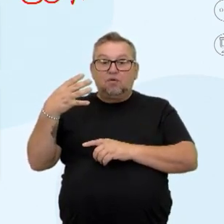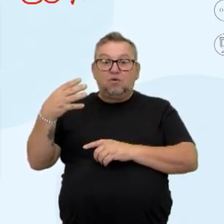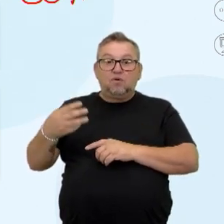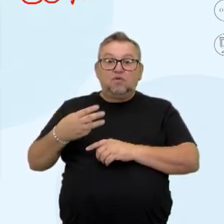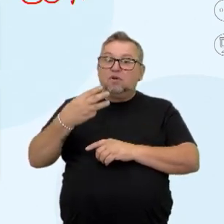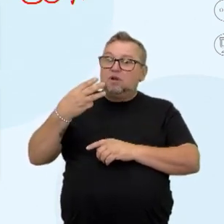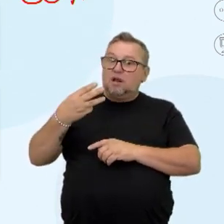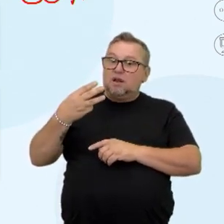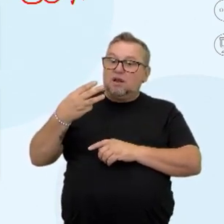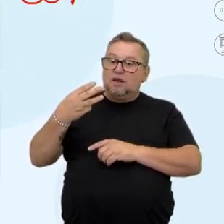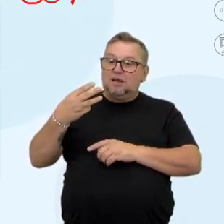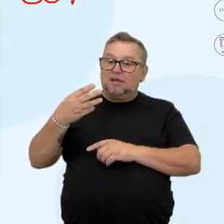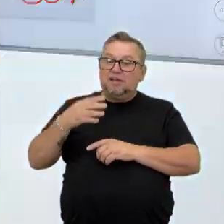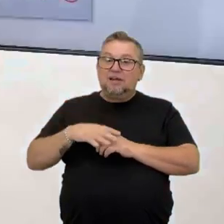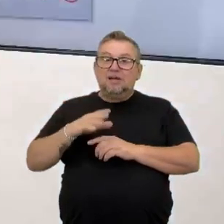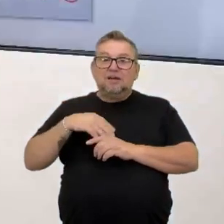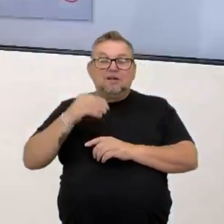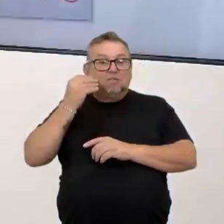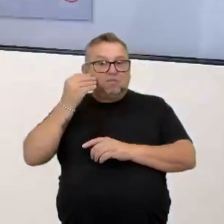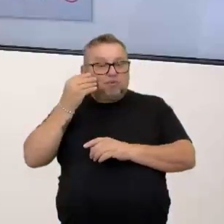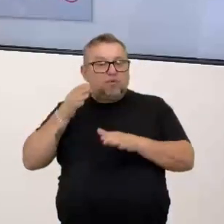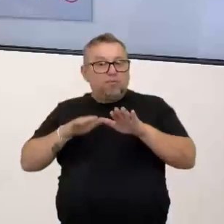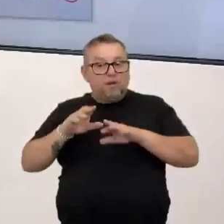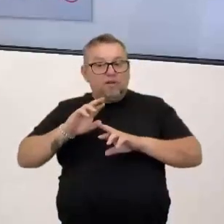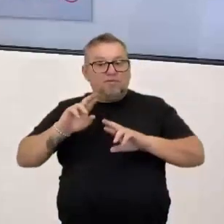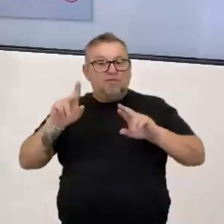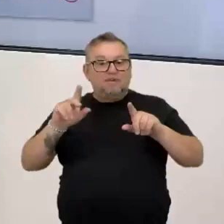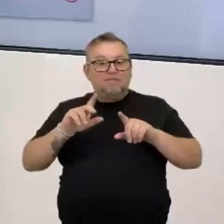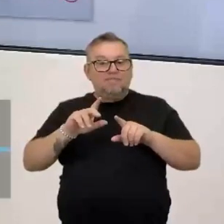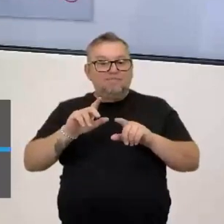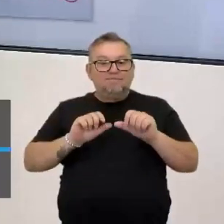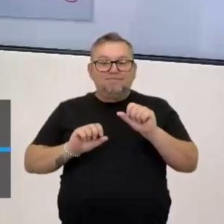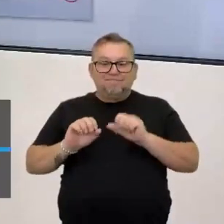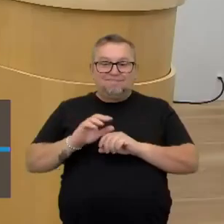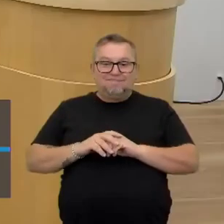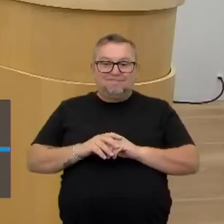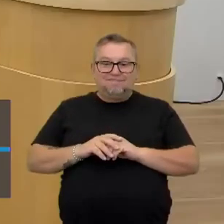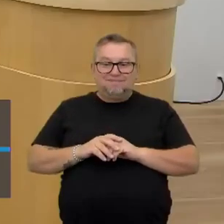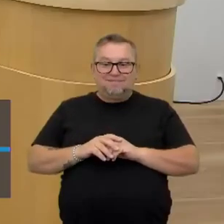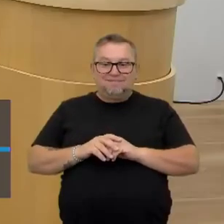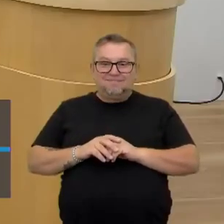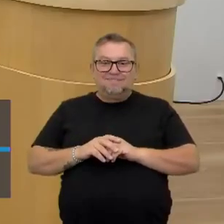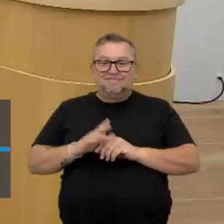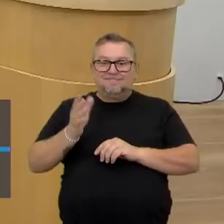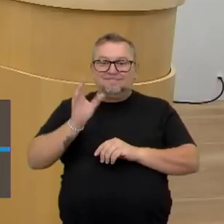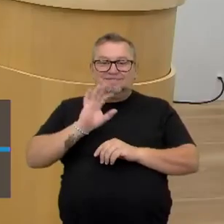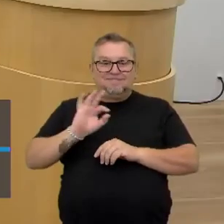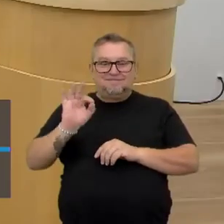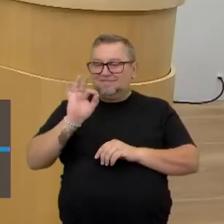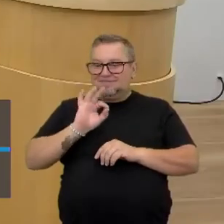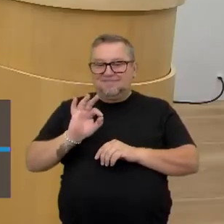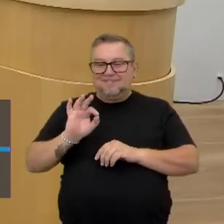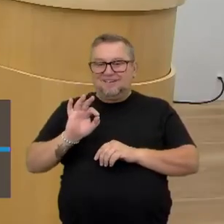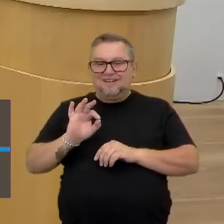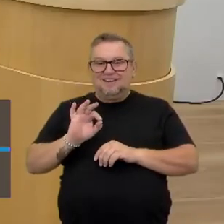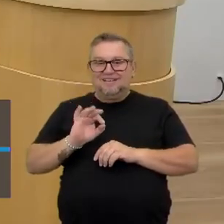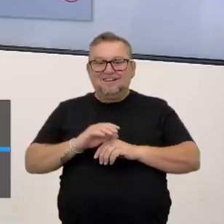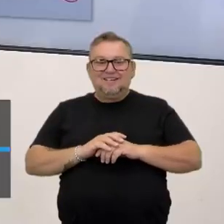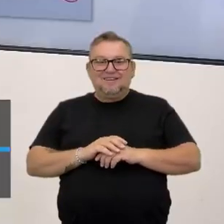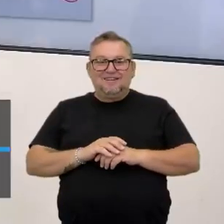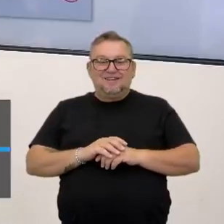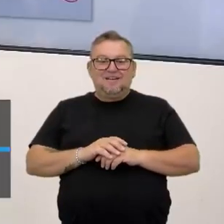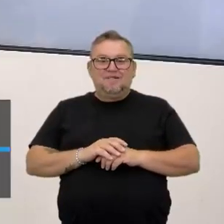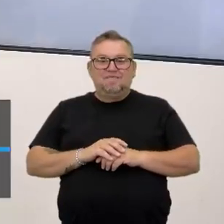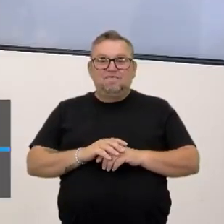de 3, né? Aí eu ia ter uma probabilidade diferente. Sim. Beleza? Foi claro? Claríssimo. Tá, muito bom, muito bom, muito bom. Então, olha só,